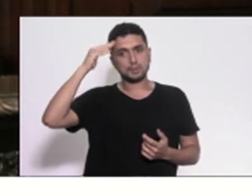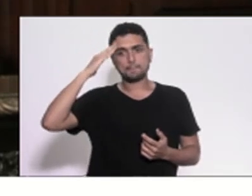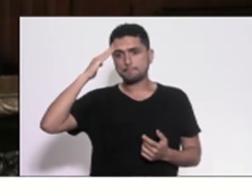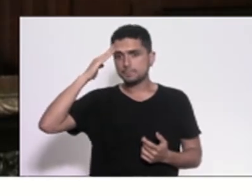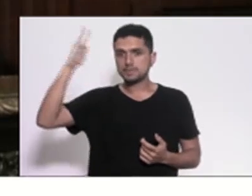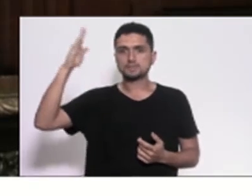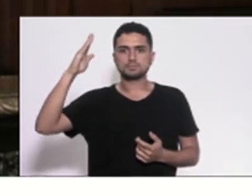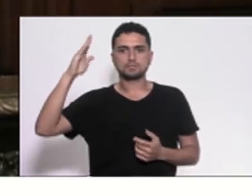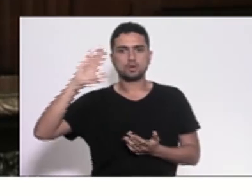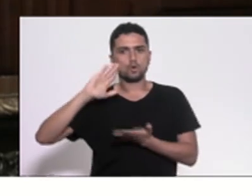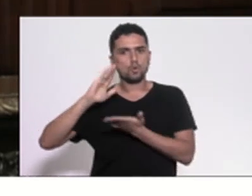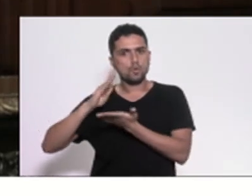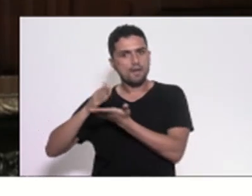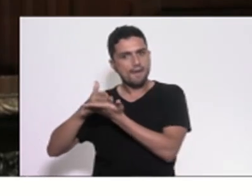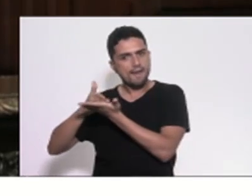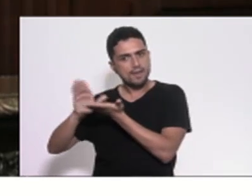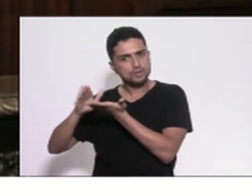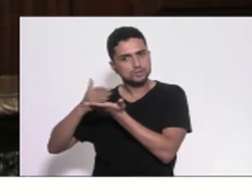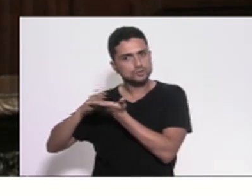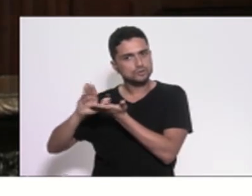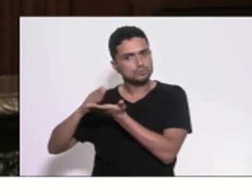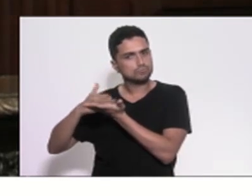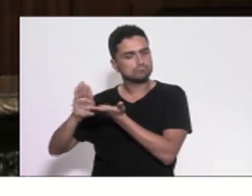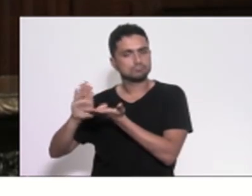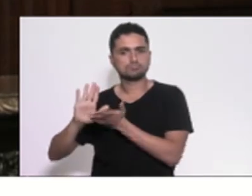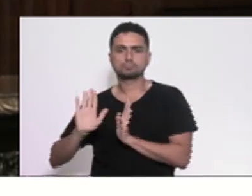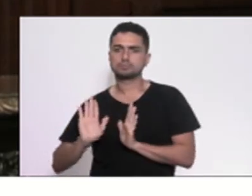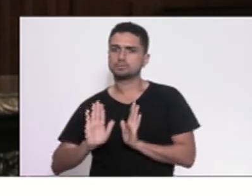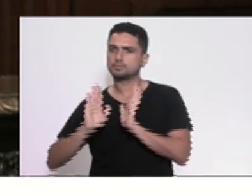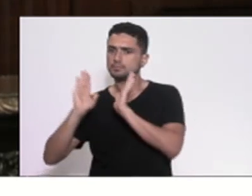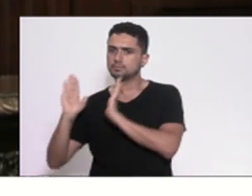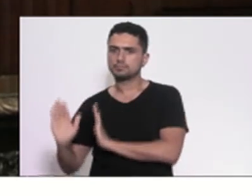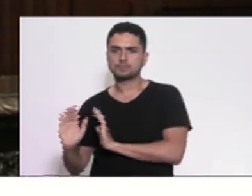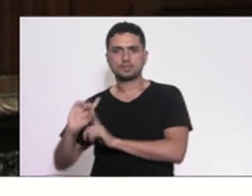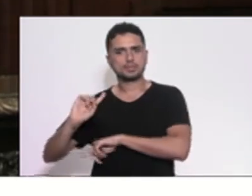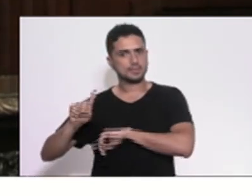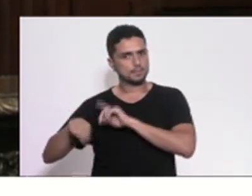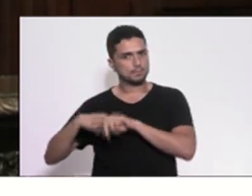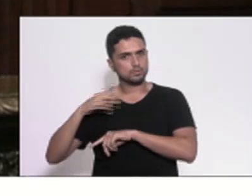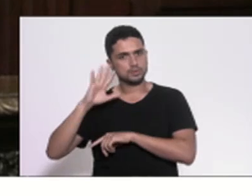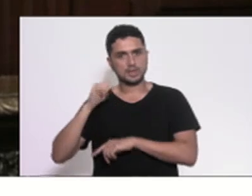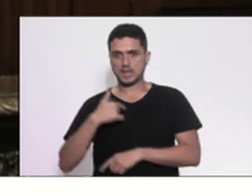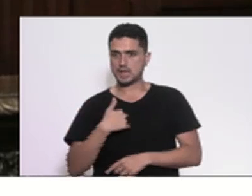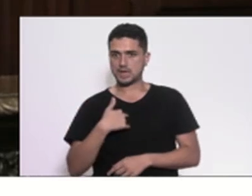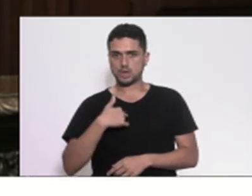problema lateral. E eu não entendo de tudo,